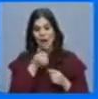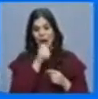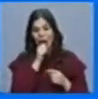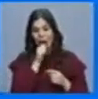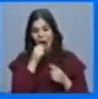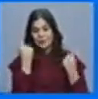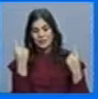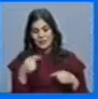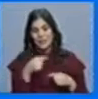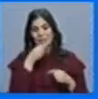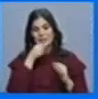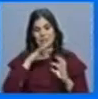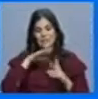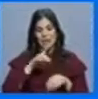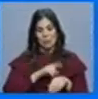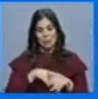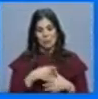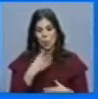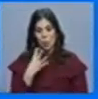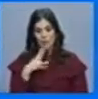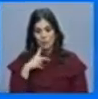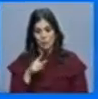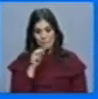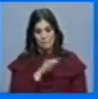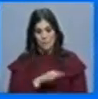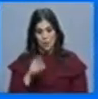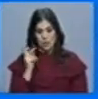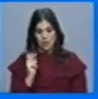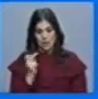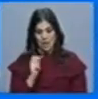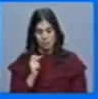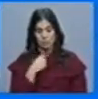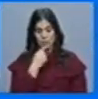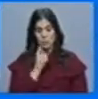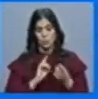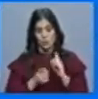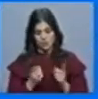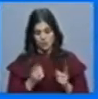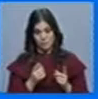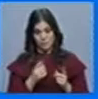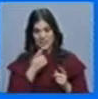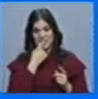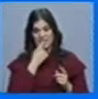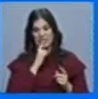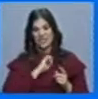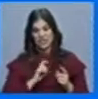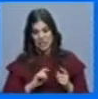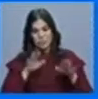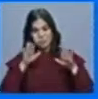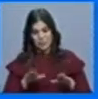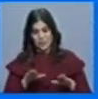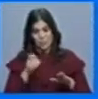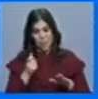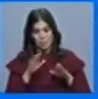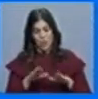na Terra nesta altura, portanto estamos a falar de 4 mil milhões de anos, das duas uma, ou estava congelado, imóvel, quase imóvel,